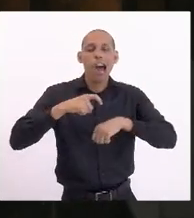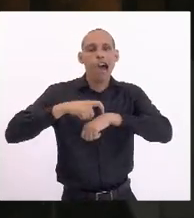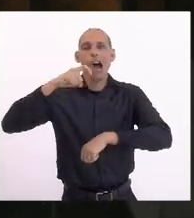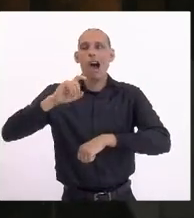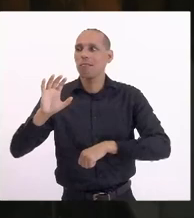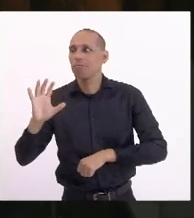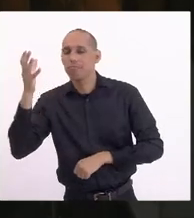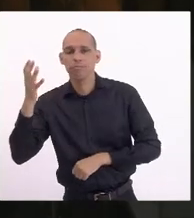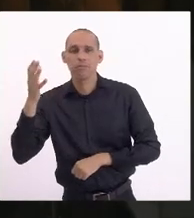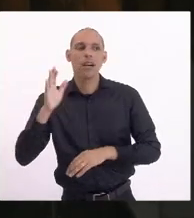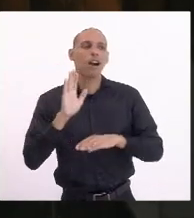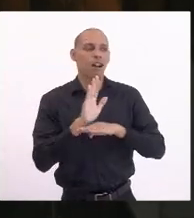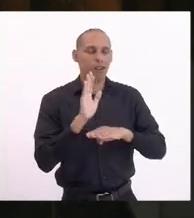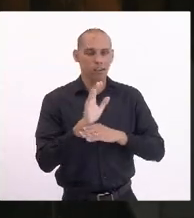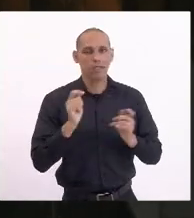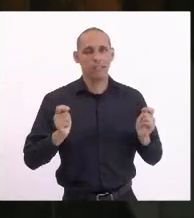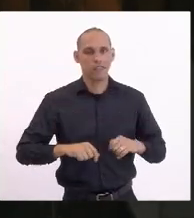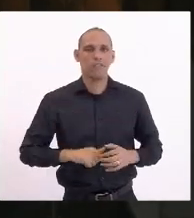catástrofe devida.